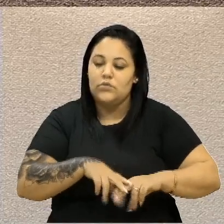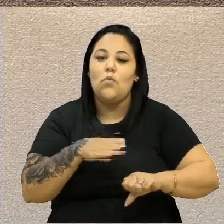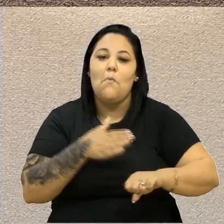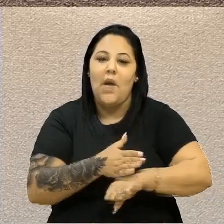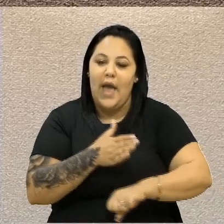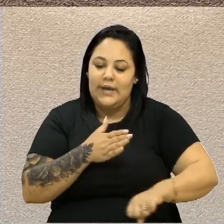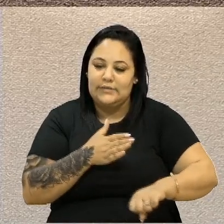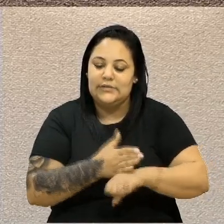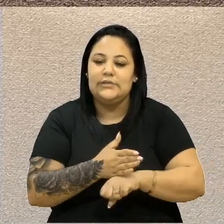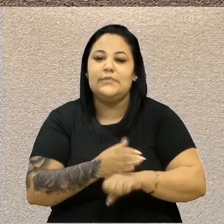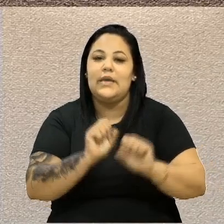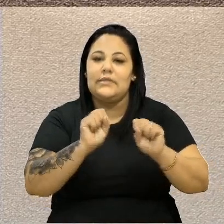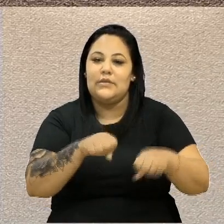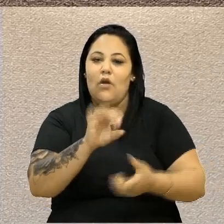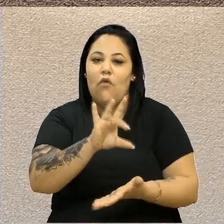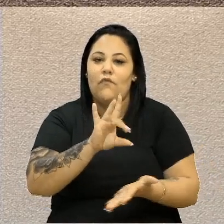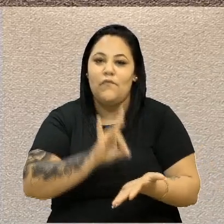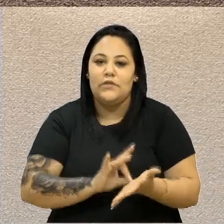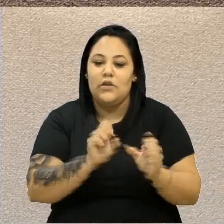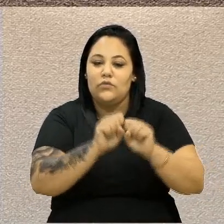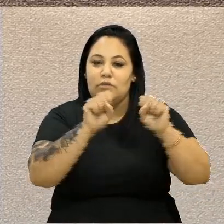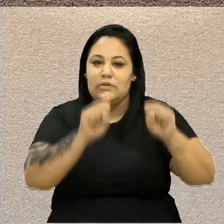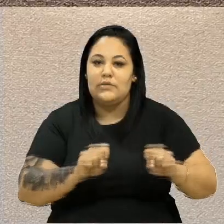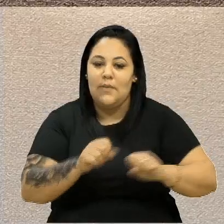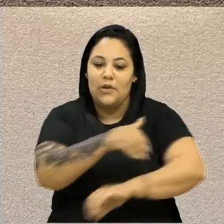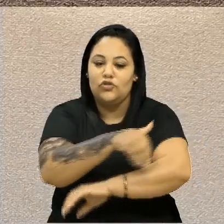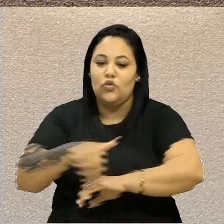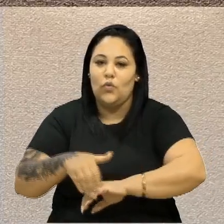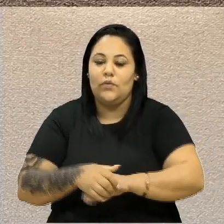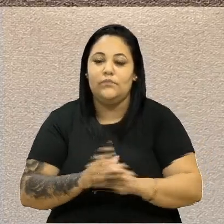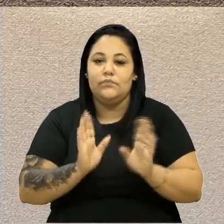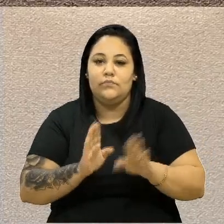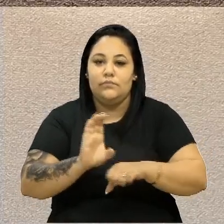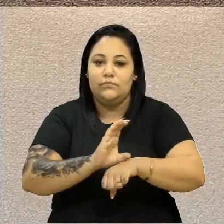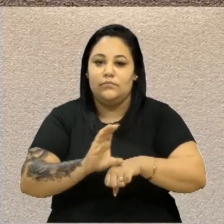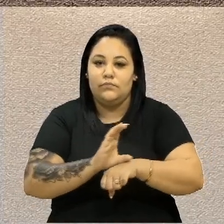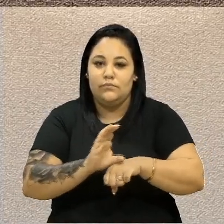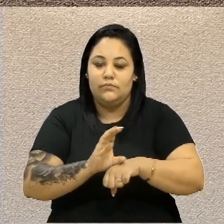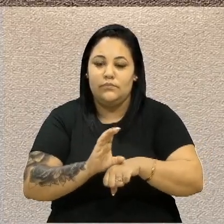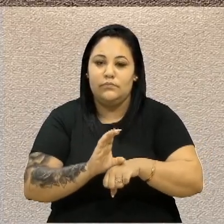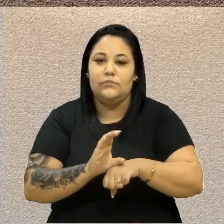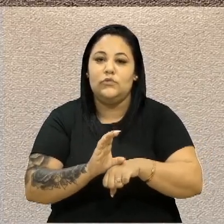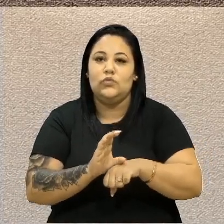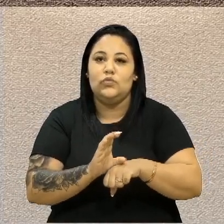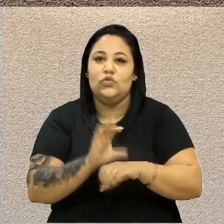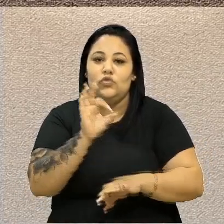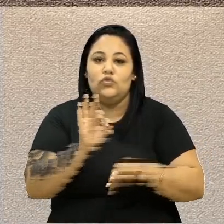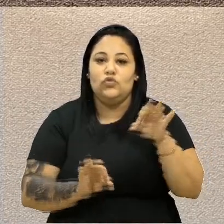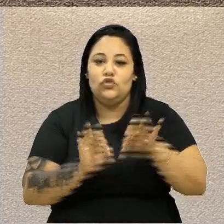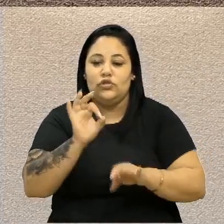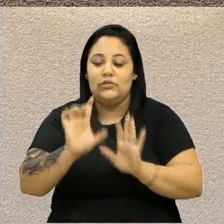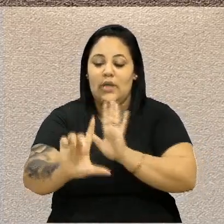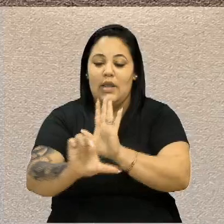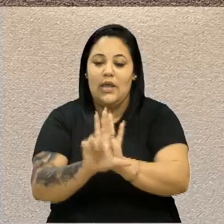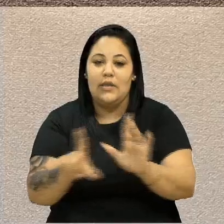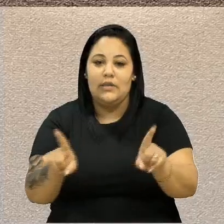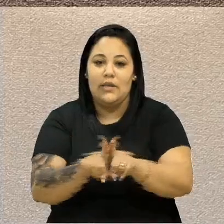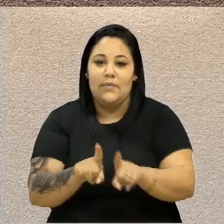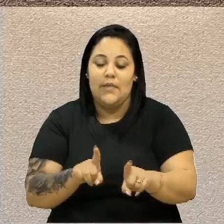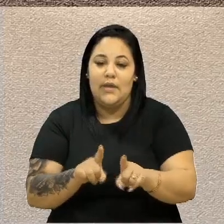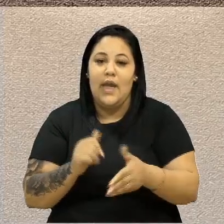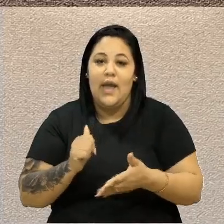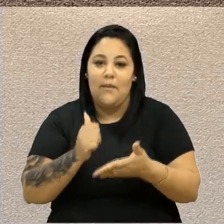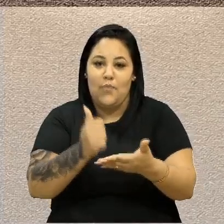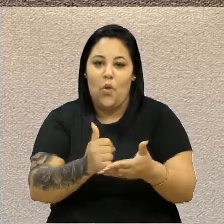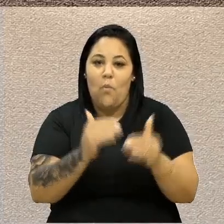viário oficial do município. Baixado a Comissão de Constituição, Justiça e Legislação, a mesma manifestou-se pela